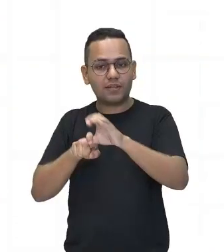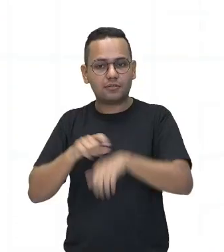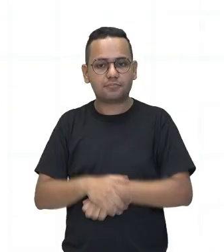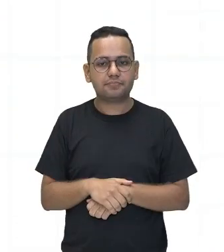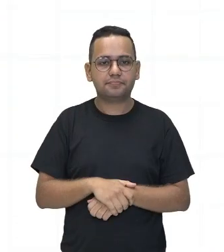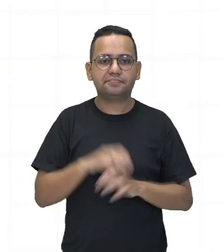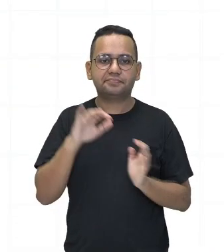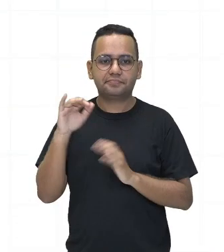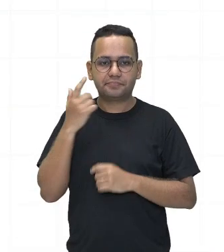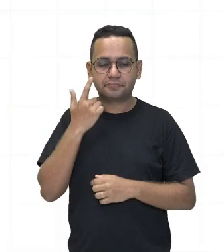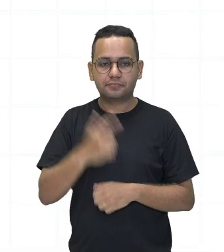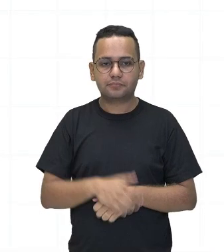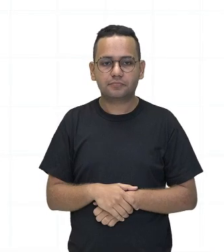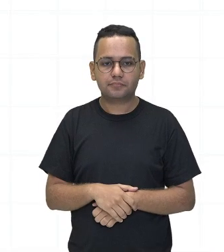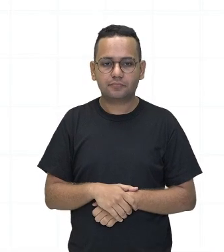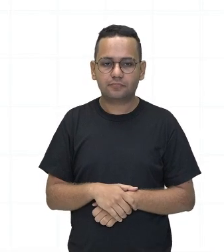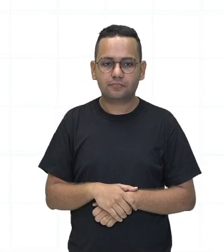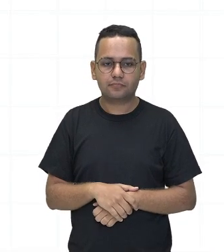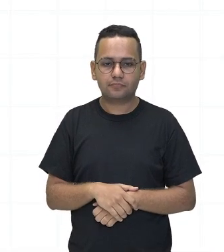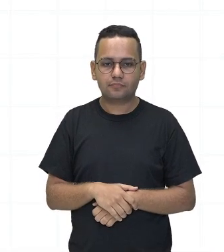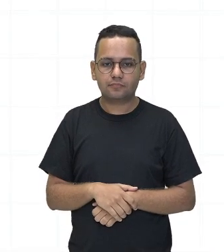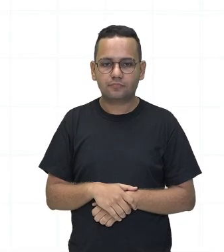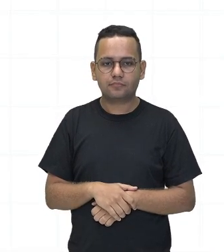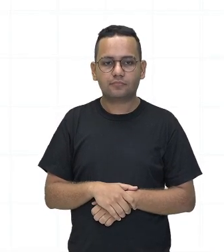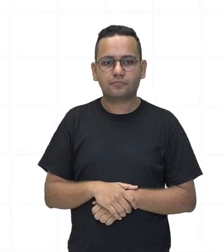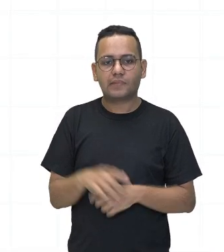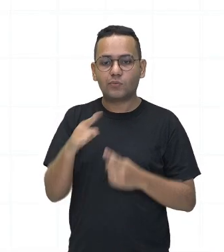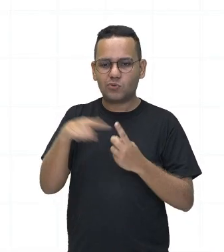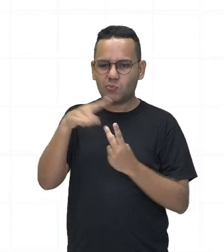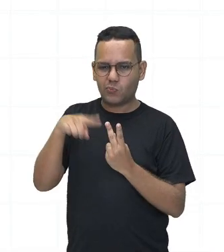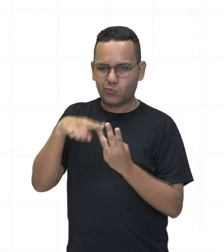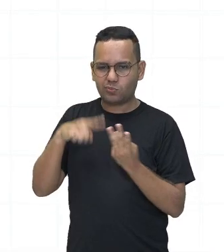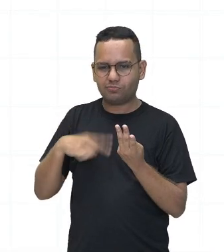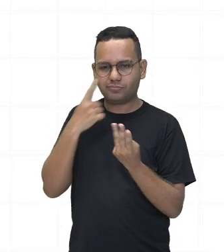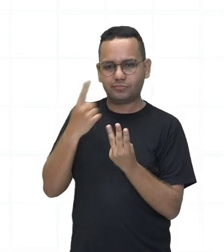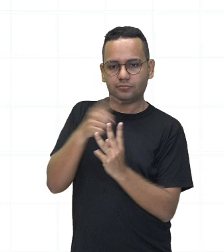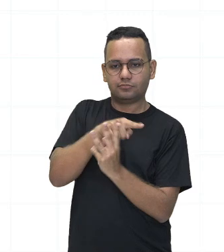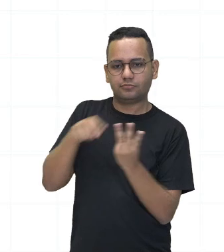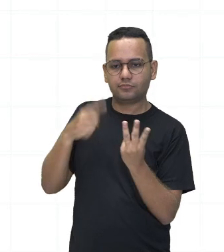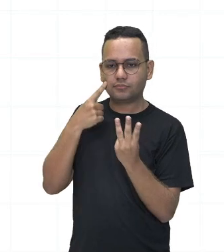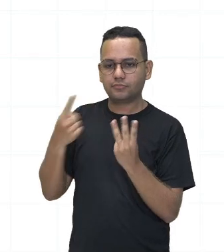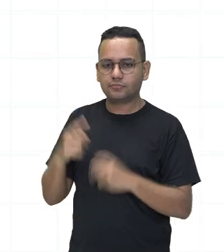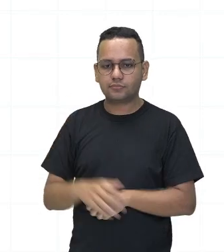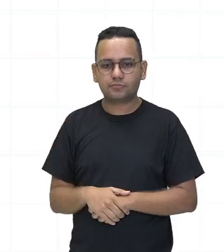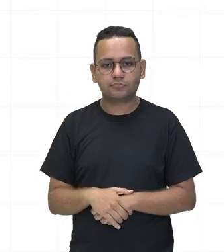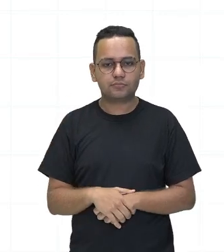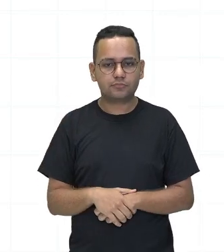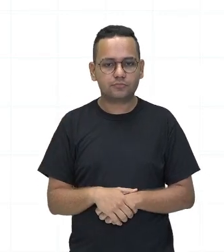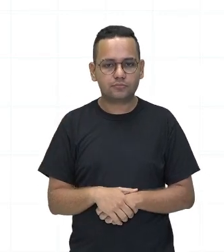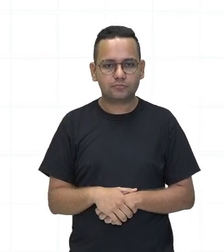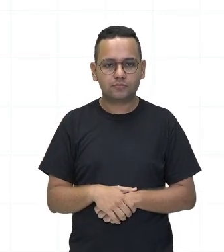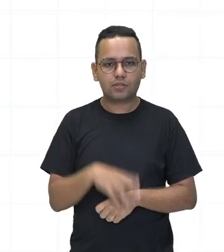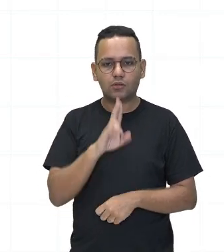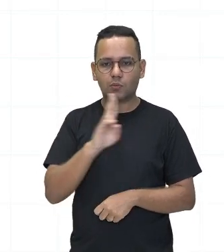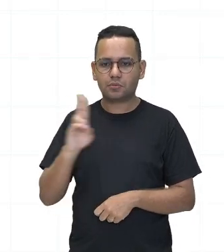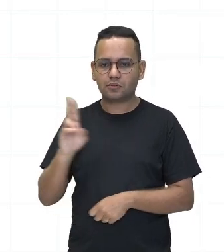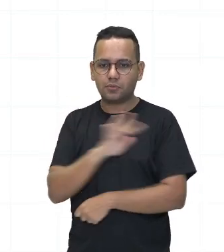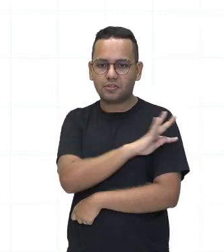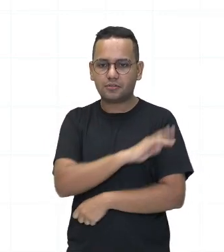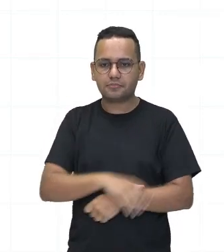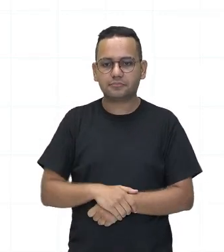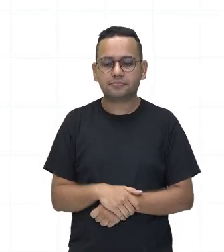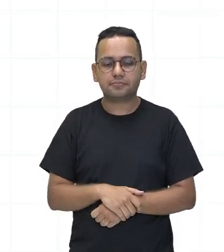briófitas? Nós temos aí os musgos, as hepáticas e os antóceros, certo? São